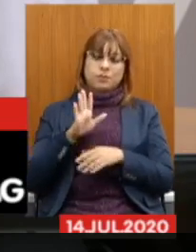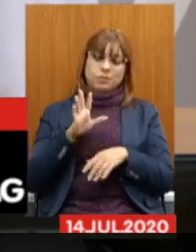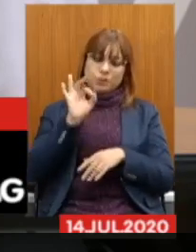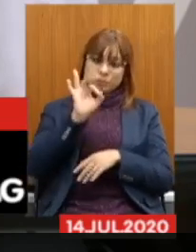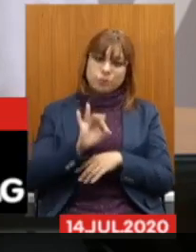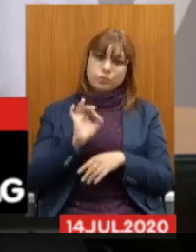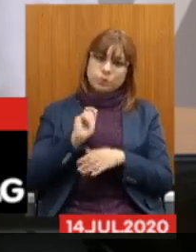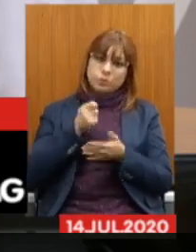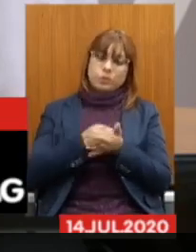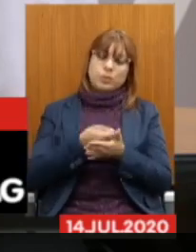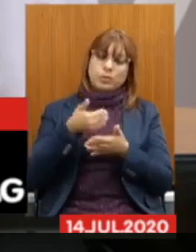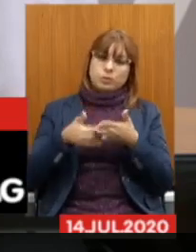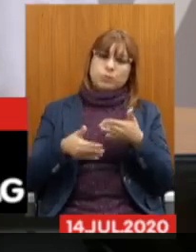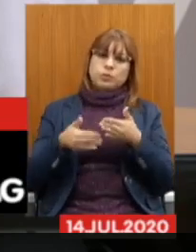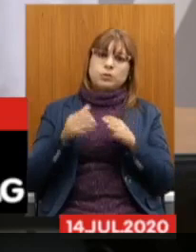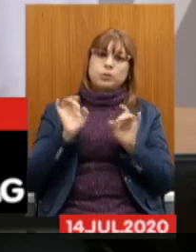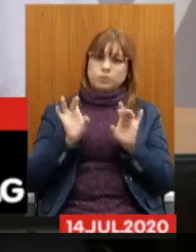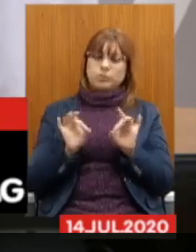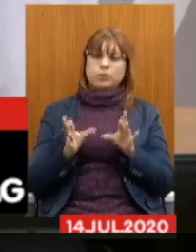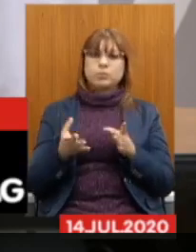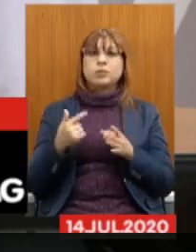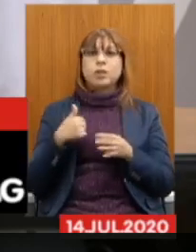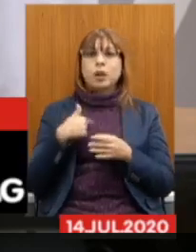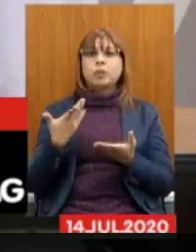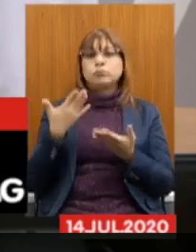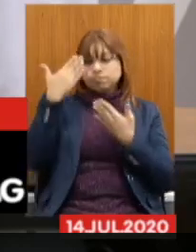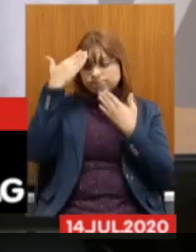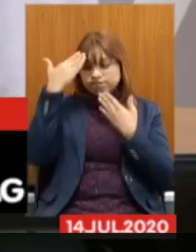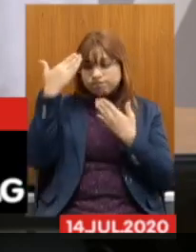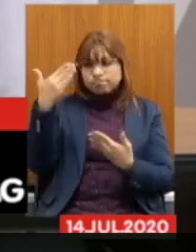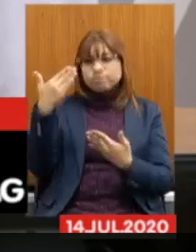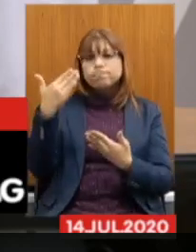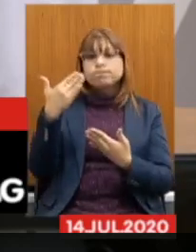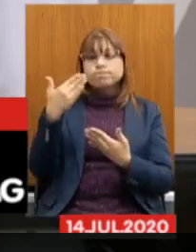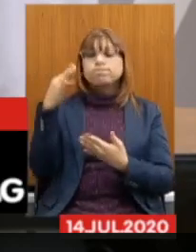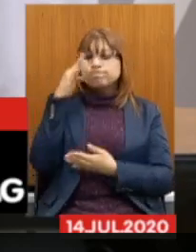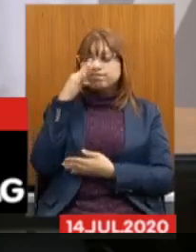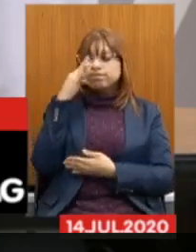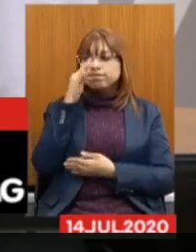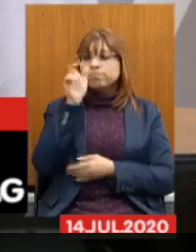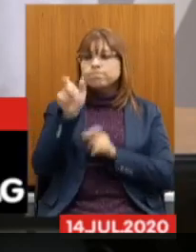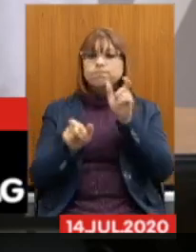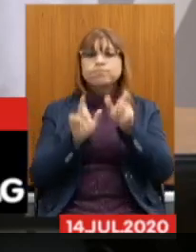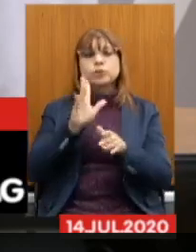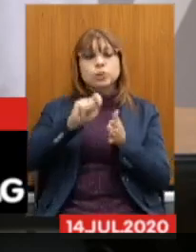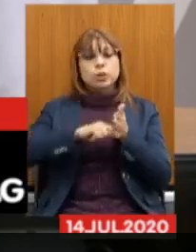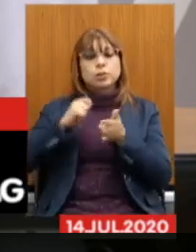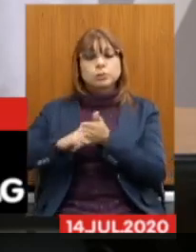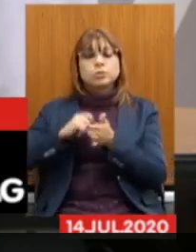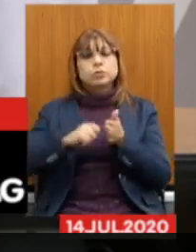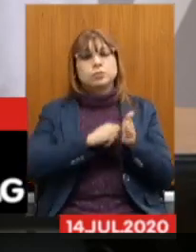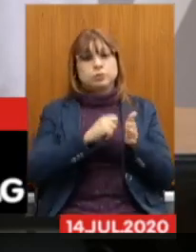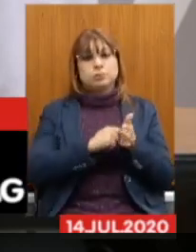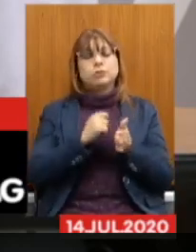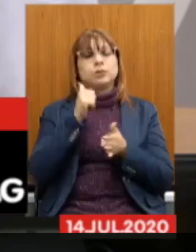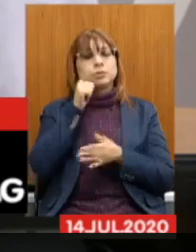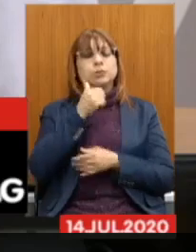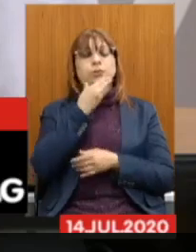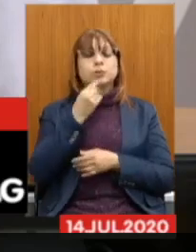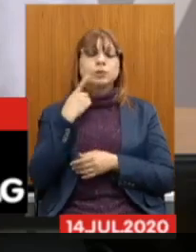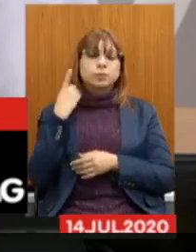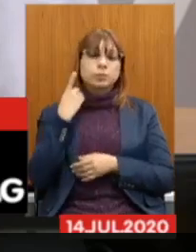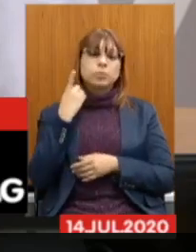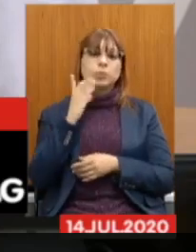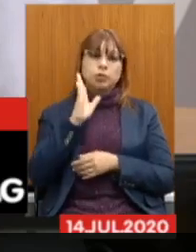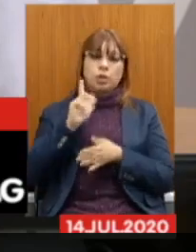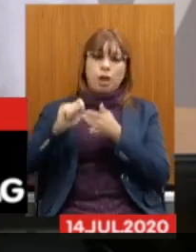pares. E aqui deixo o meu reconhecimento e agradecimento a todas as pessoas que já assinaram, todos os deputados e deputadas que já assinaram